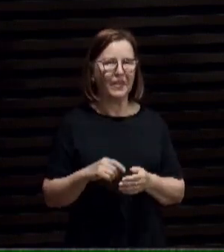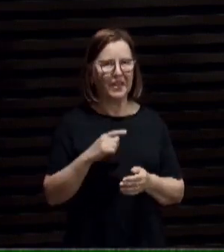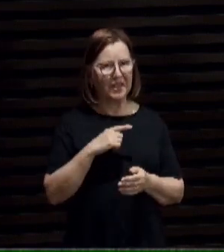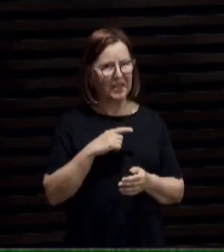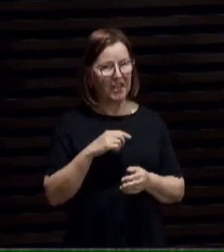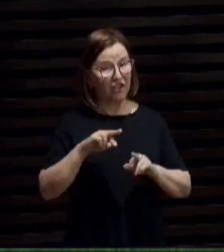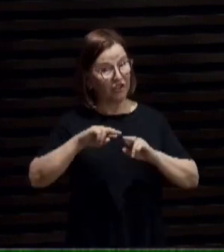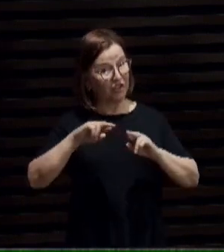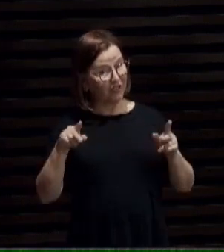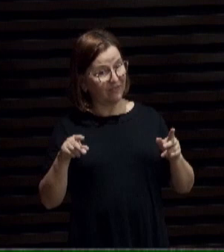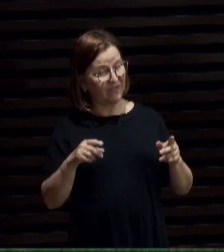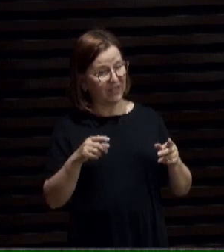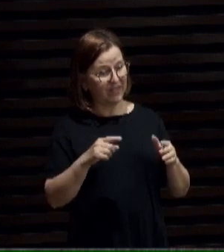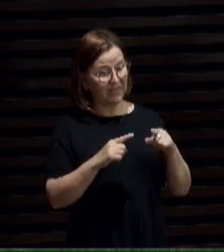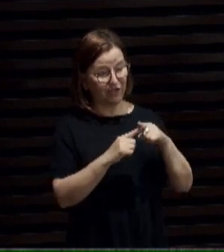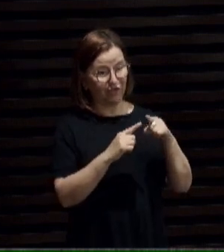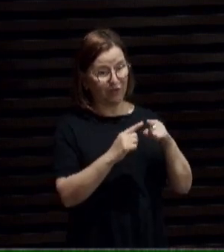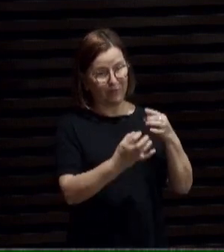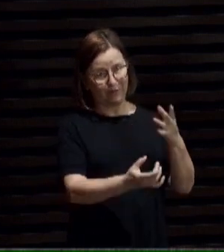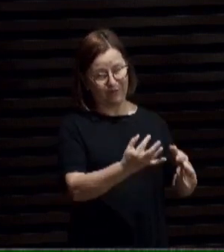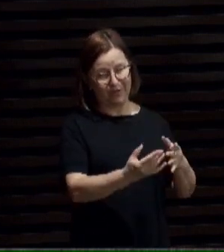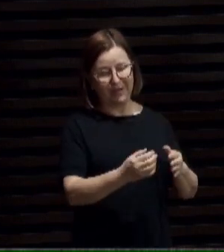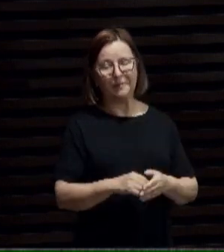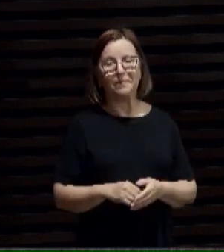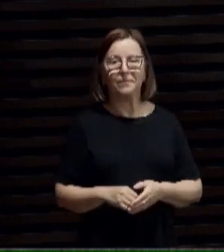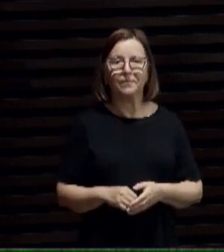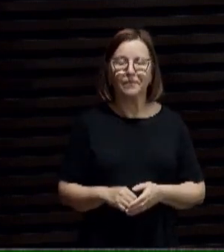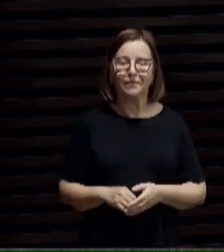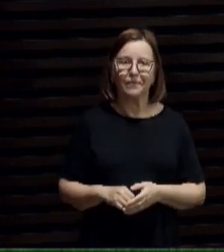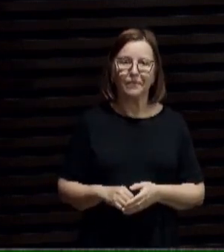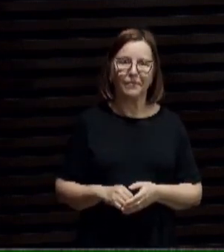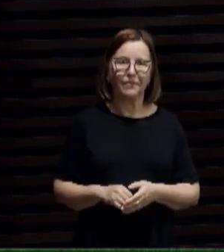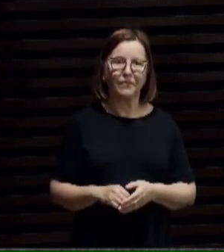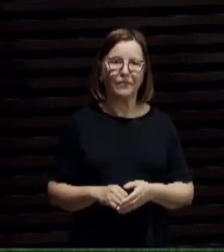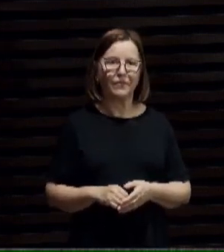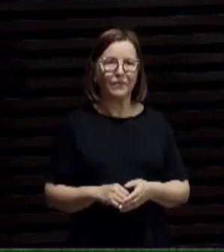fogueira. Foi na fogueira que Pedro